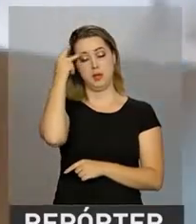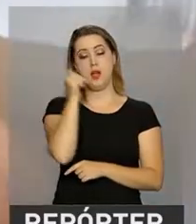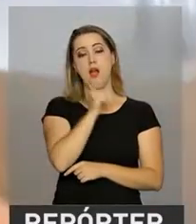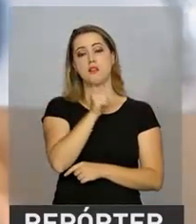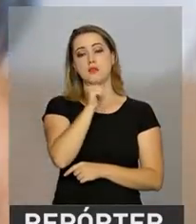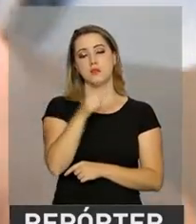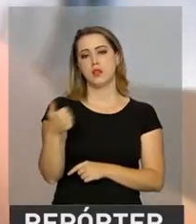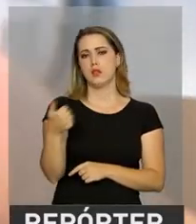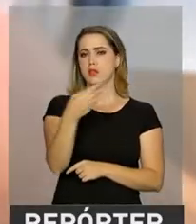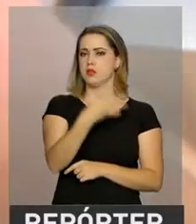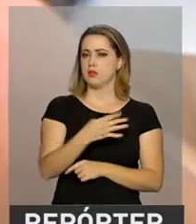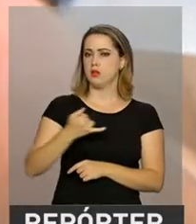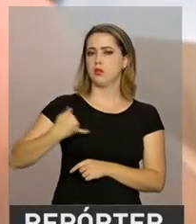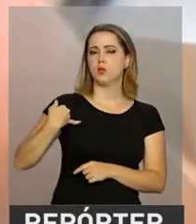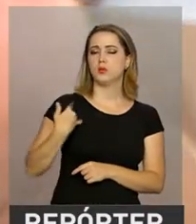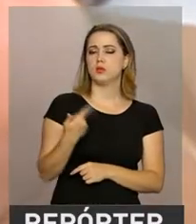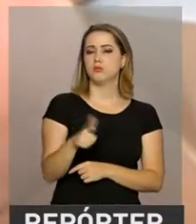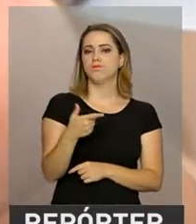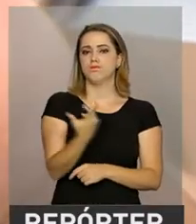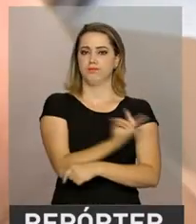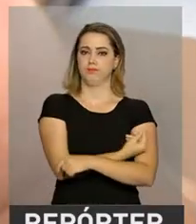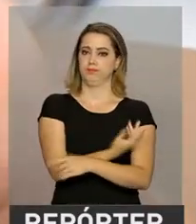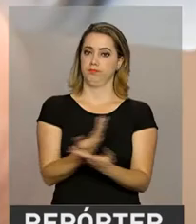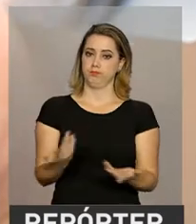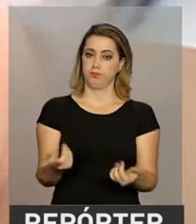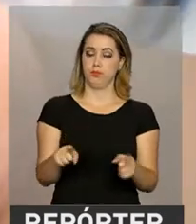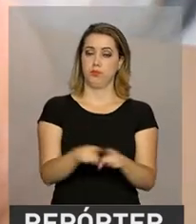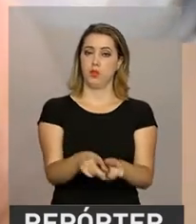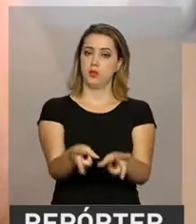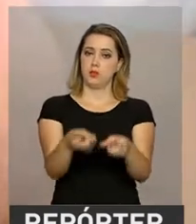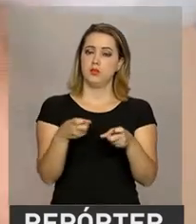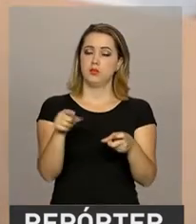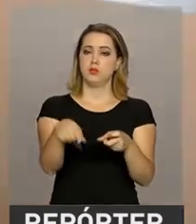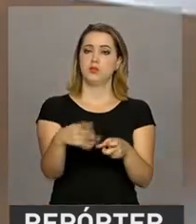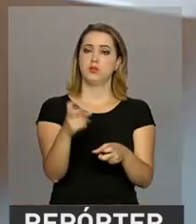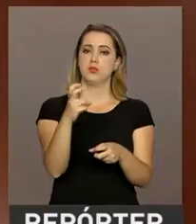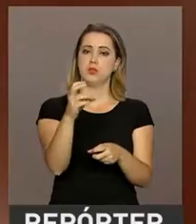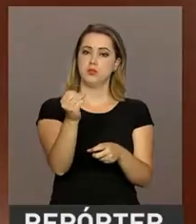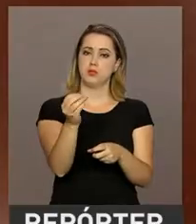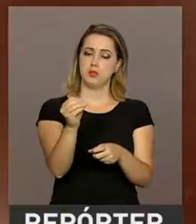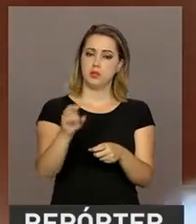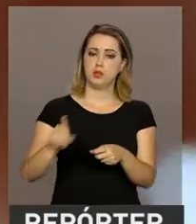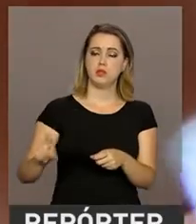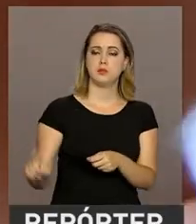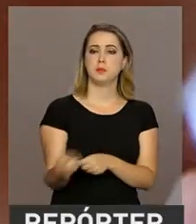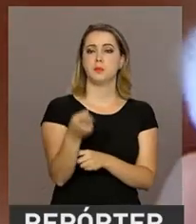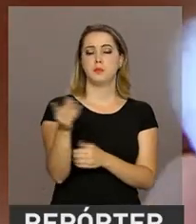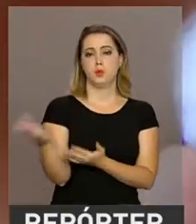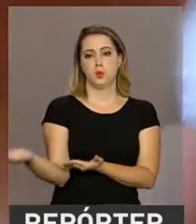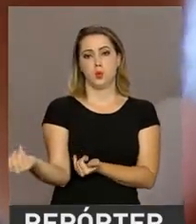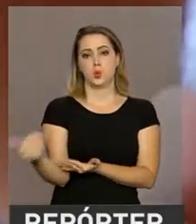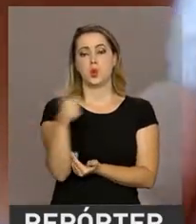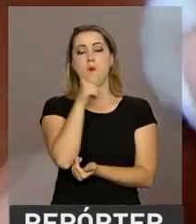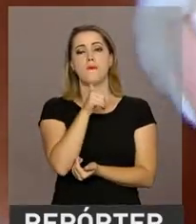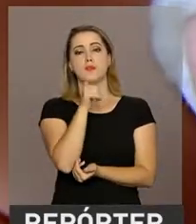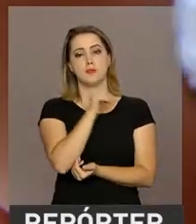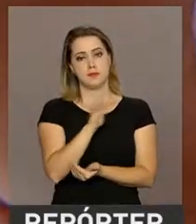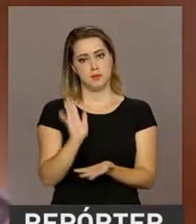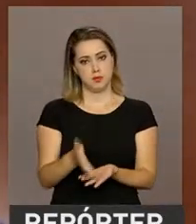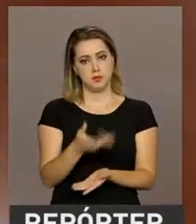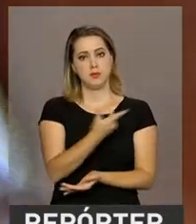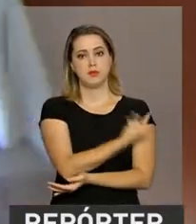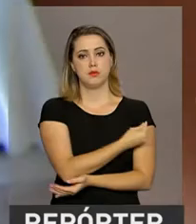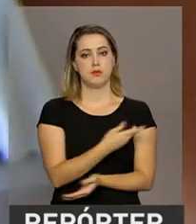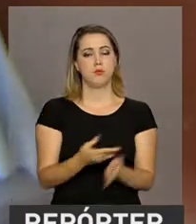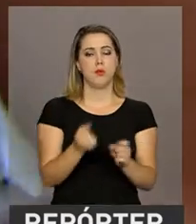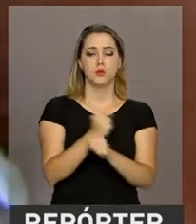não completaram as 2 doses indicadas. A estimativa é de que 500 mil adolescentes estejam nessa situação. Até o ano passado,